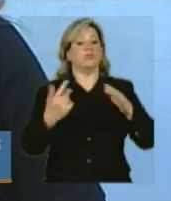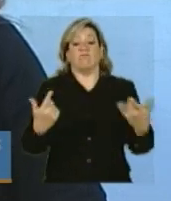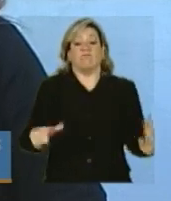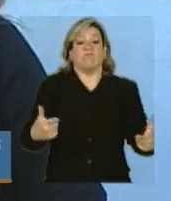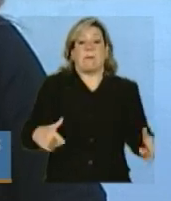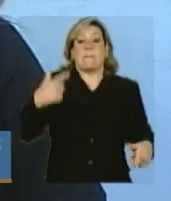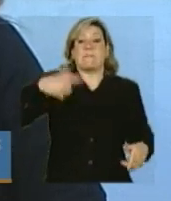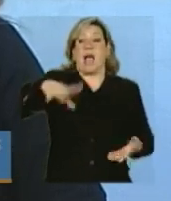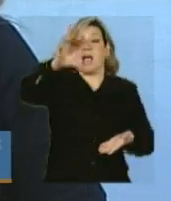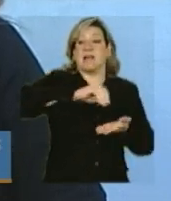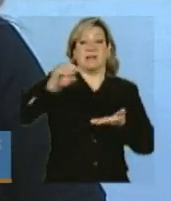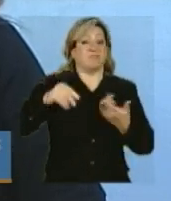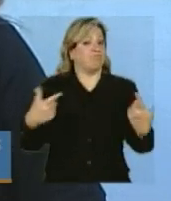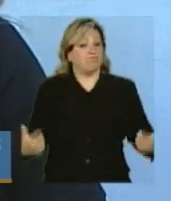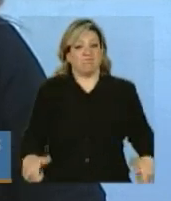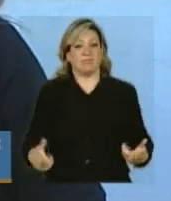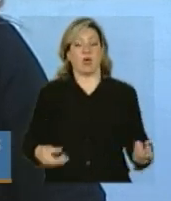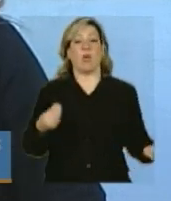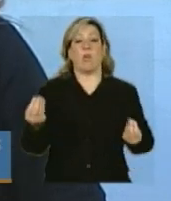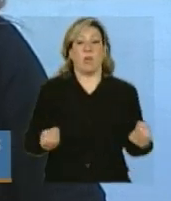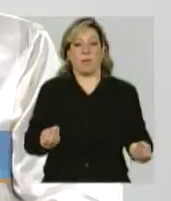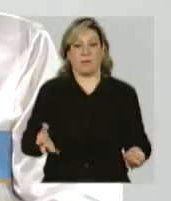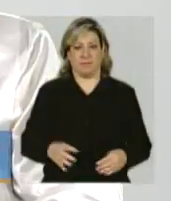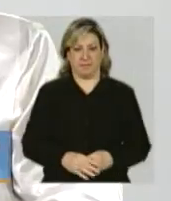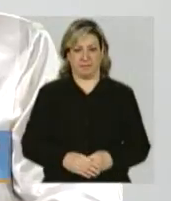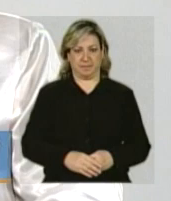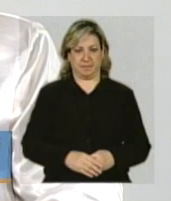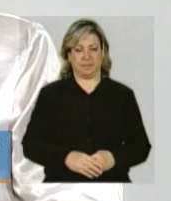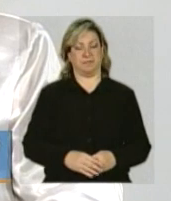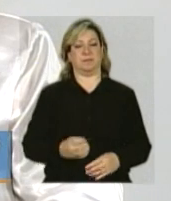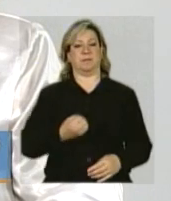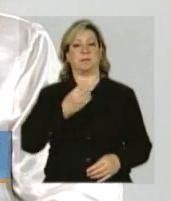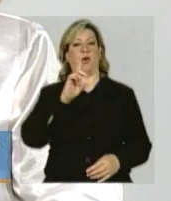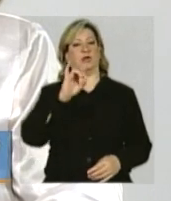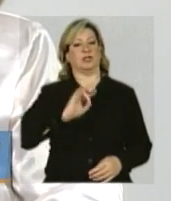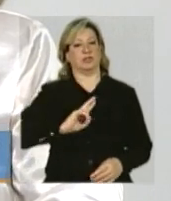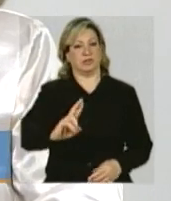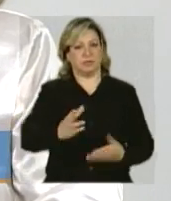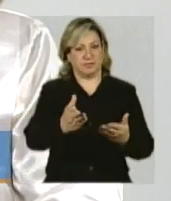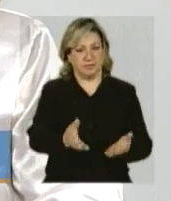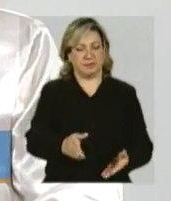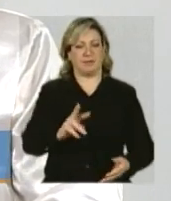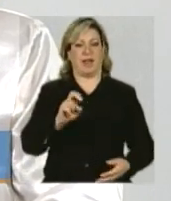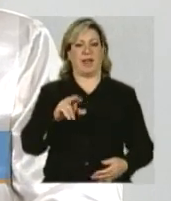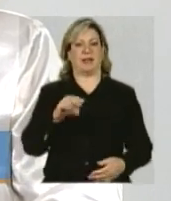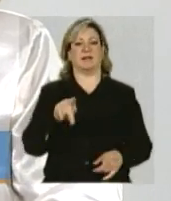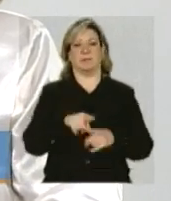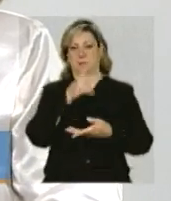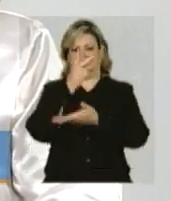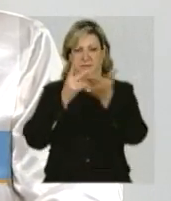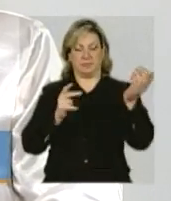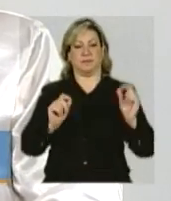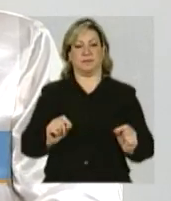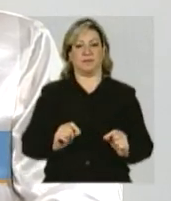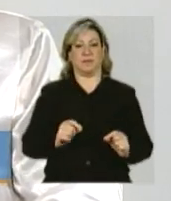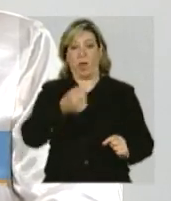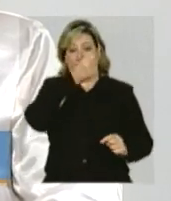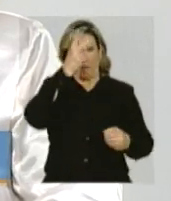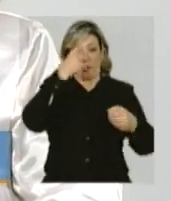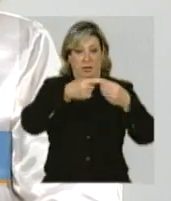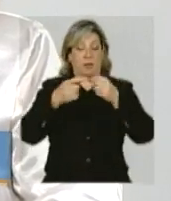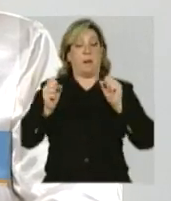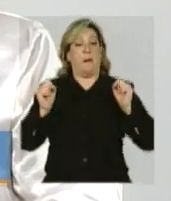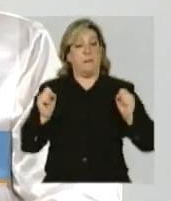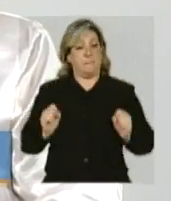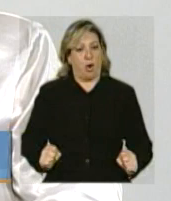aderir novos beneficiários? Bom dia, Renata. Bom dia, telespectadores. O município pode sempre